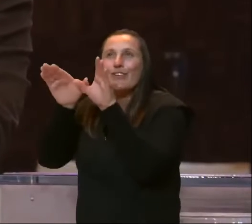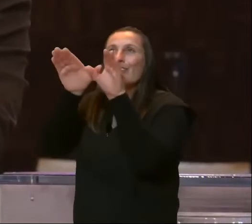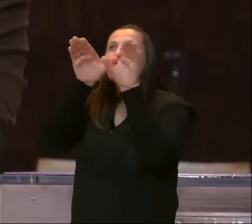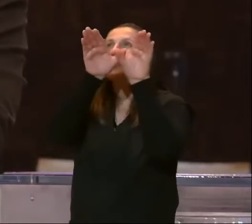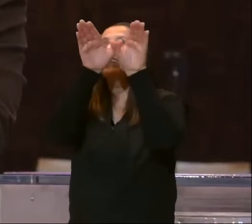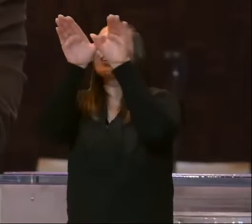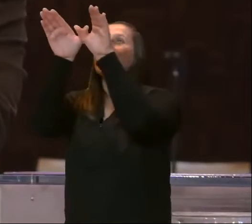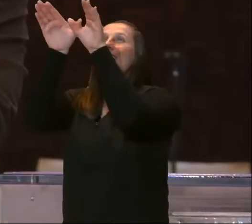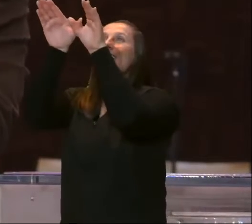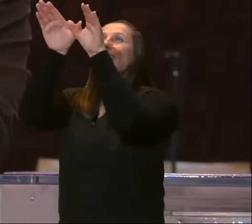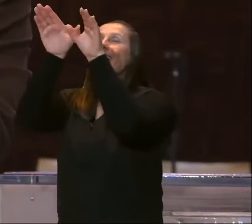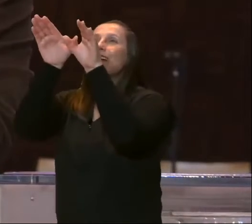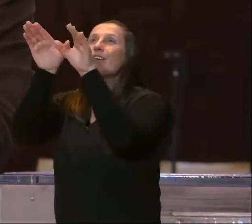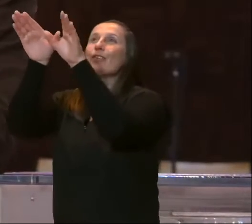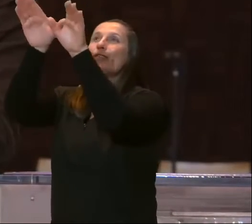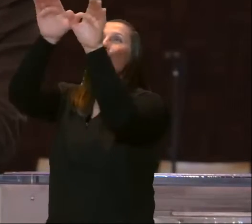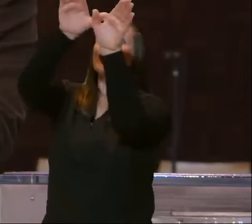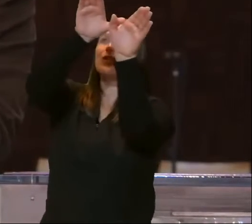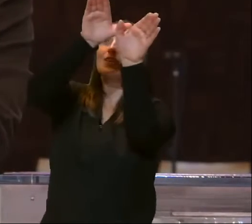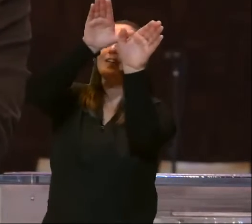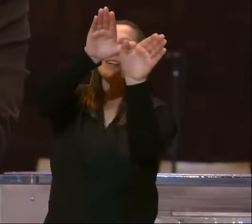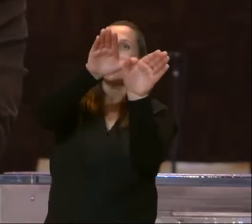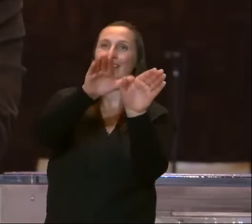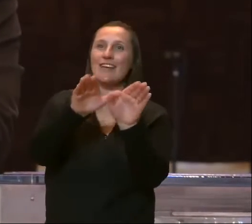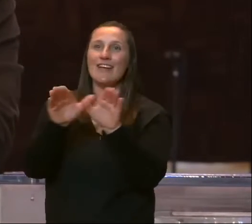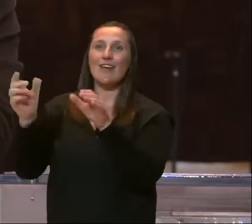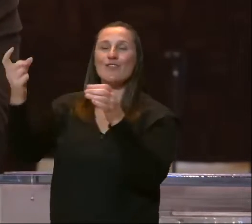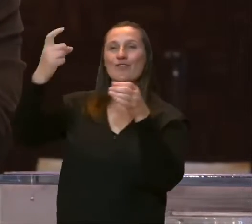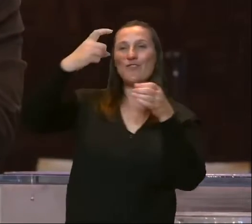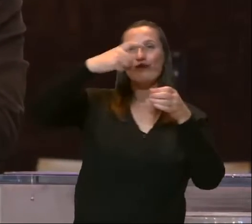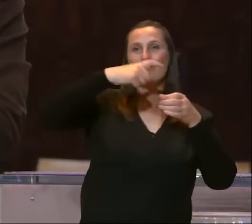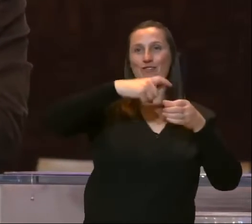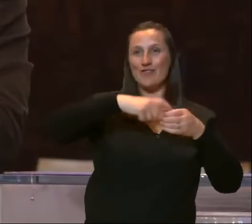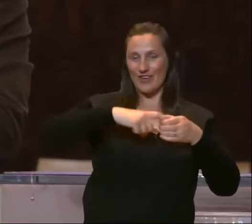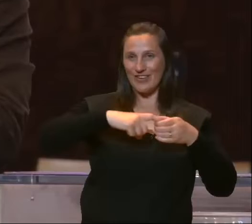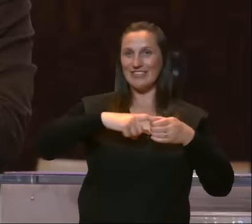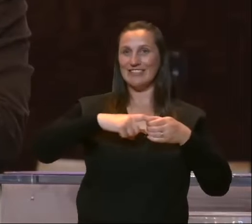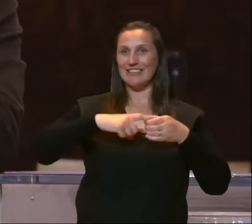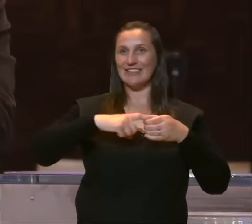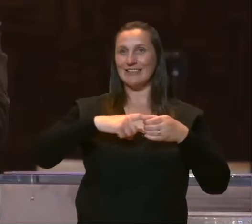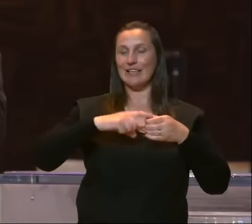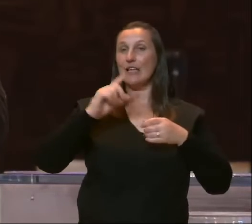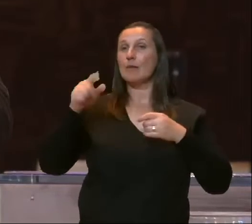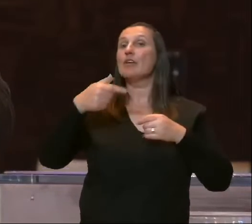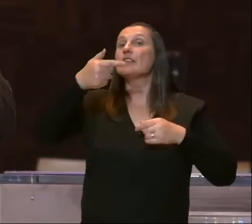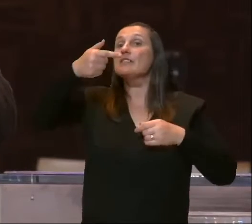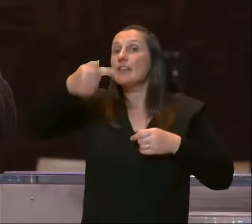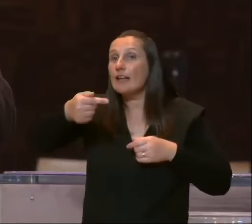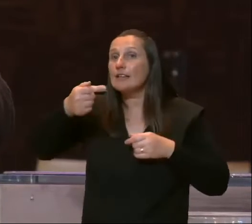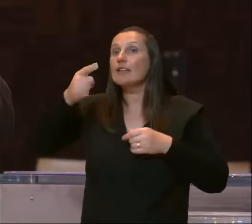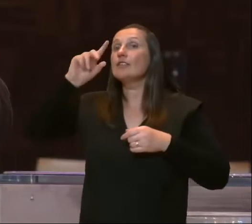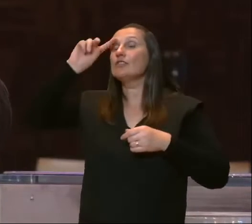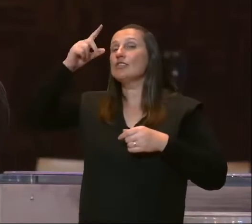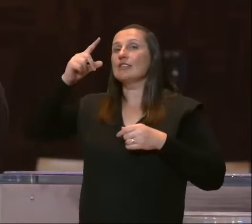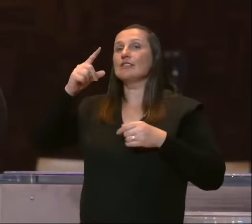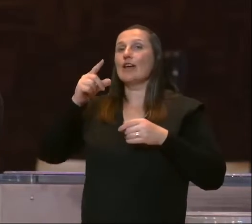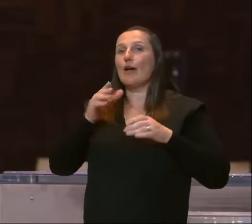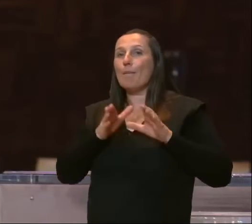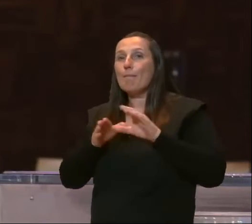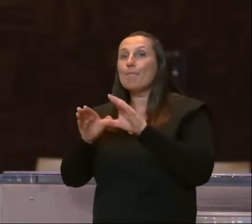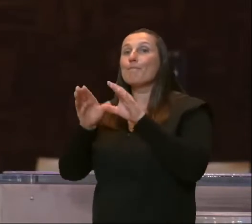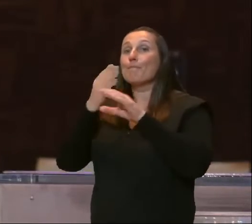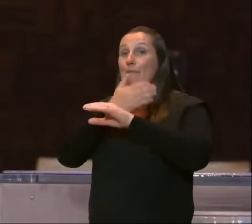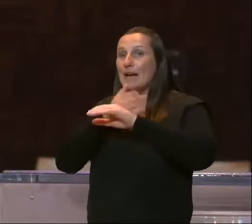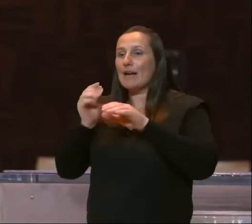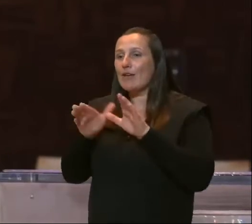volta. E aí ele joga, depois de 7 dias, a pomba mais uma vez. E ela vai e não